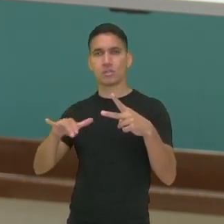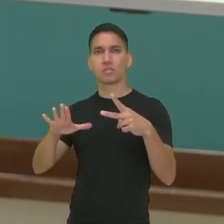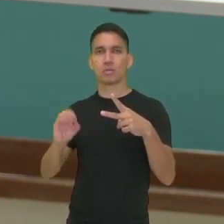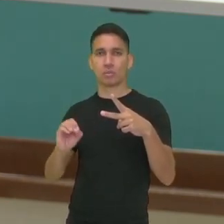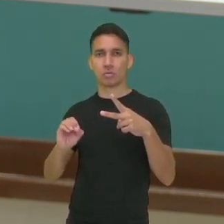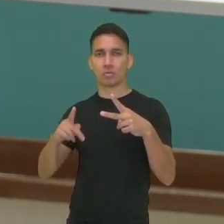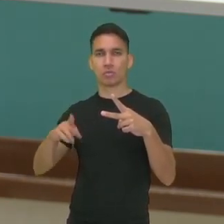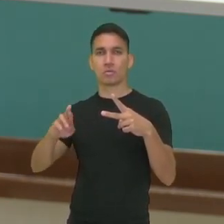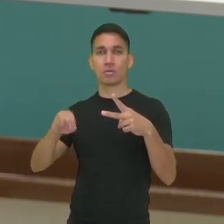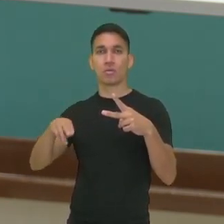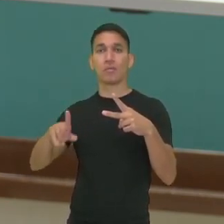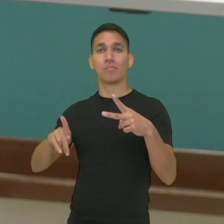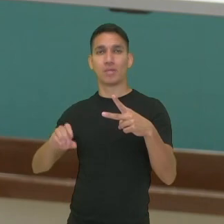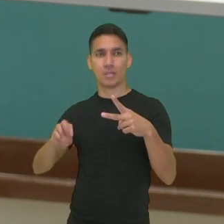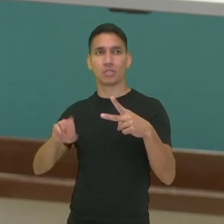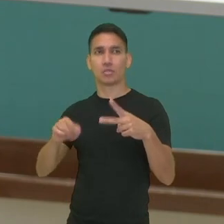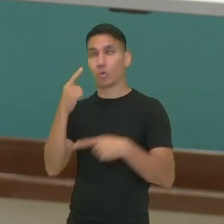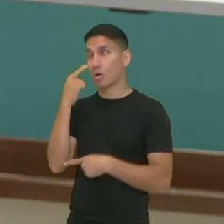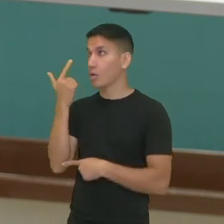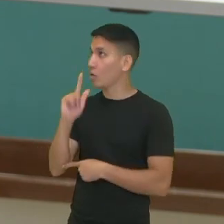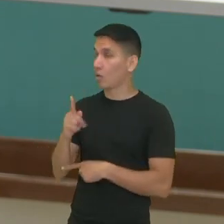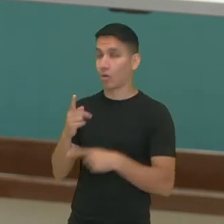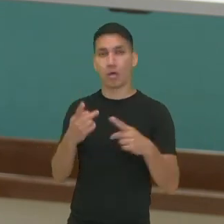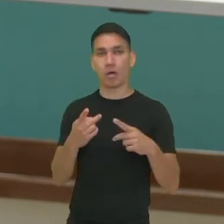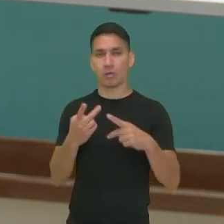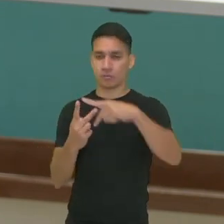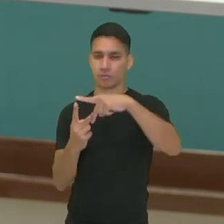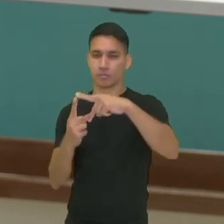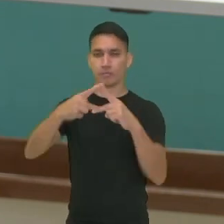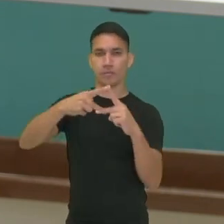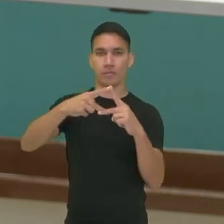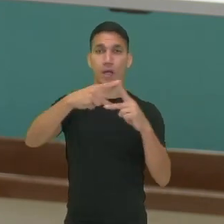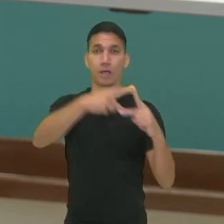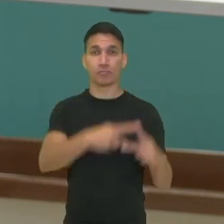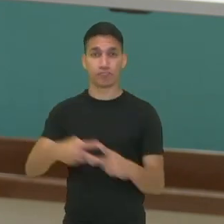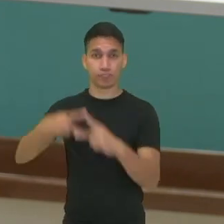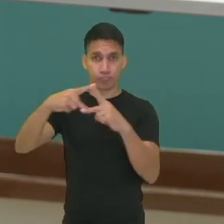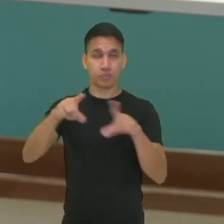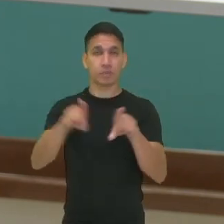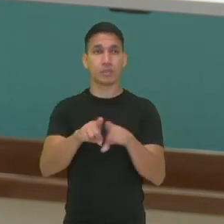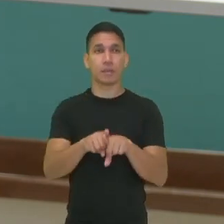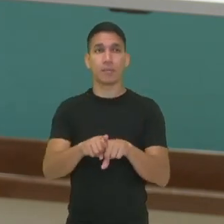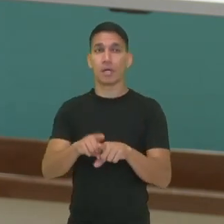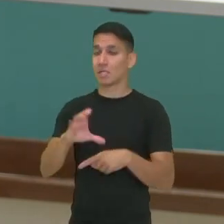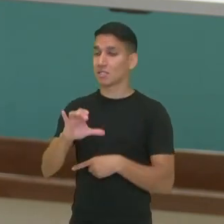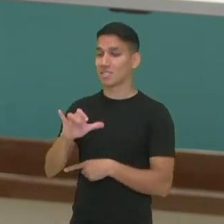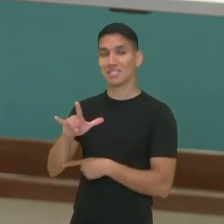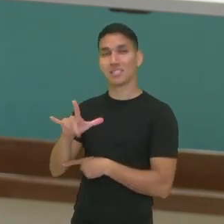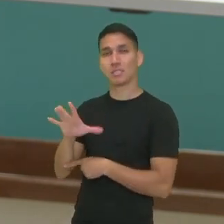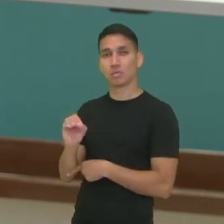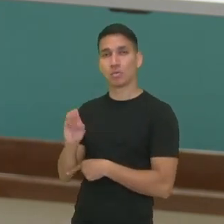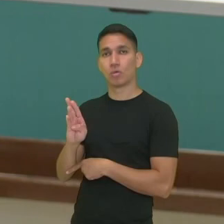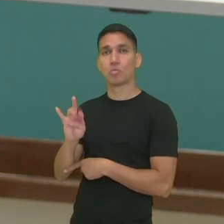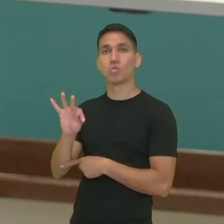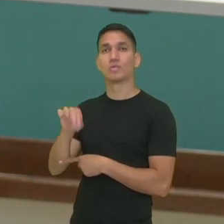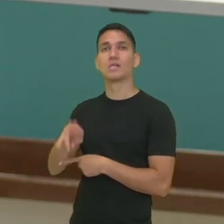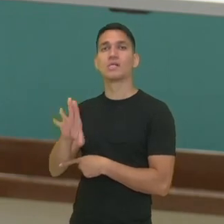o ciclobutano e aqui nós temos uma cadeia carbônica ramificada. Nós temos